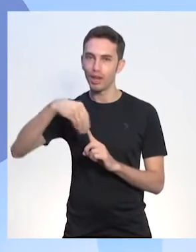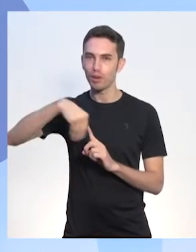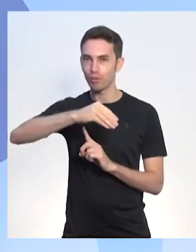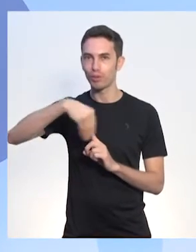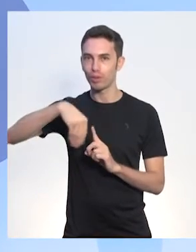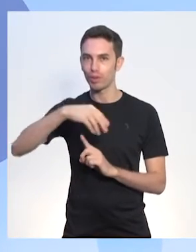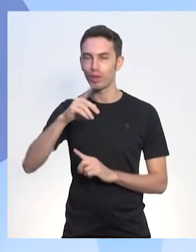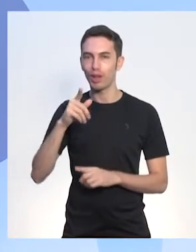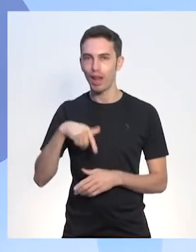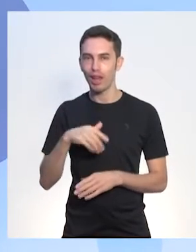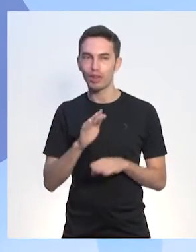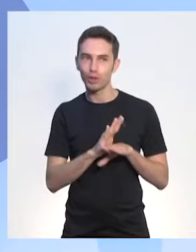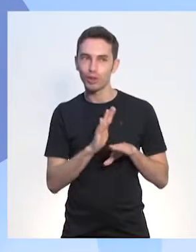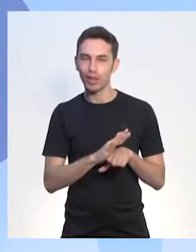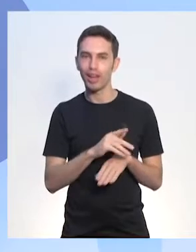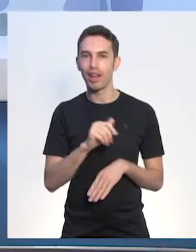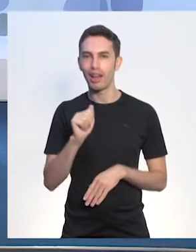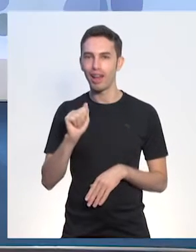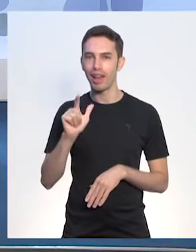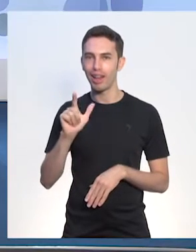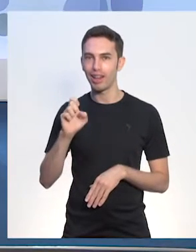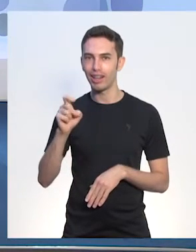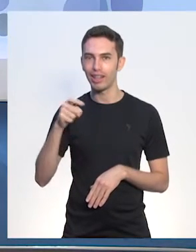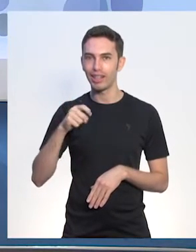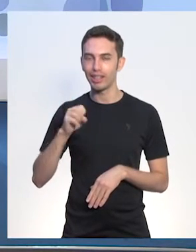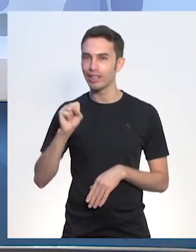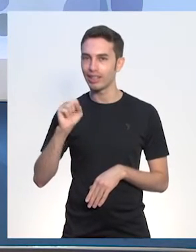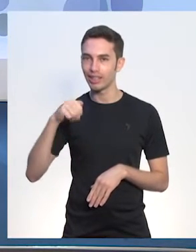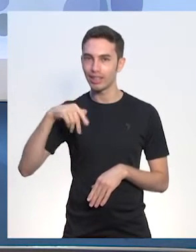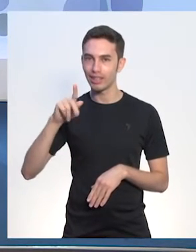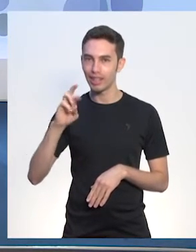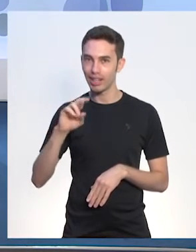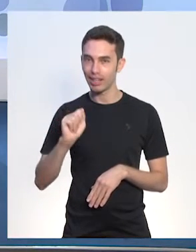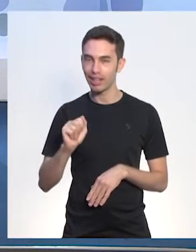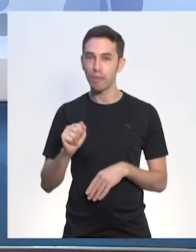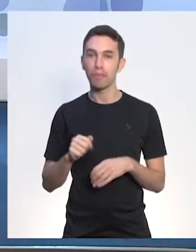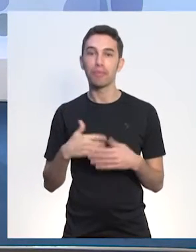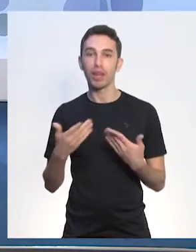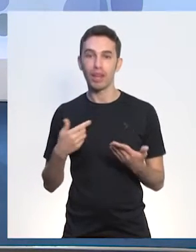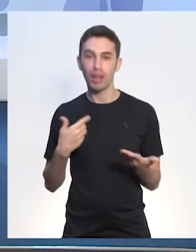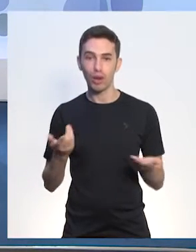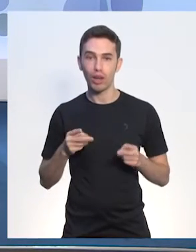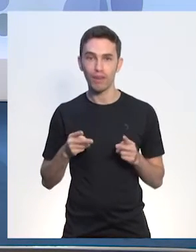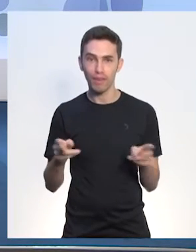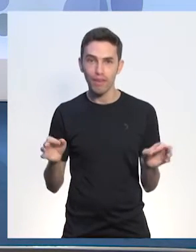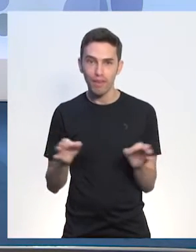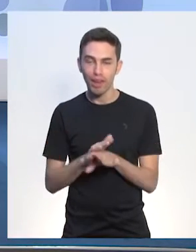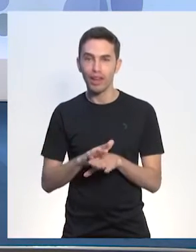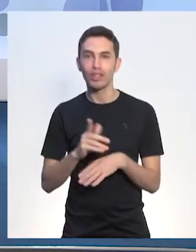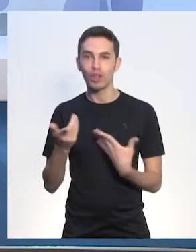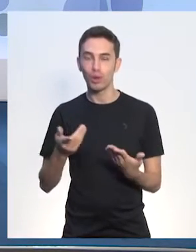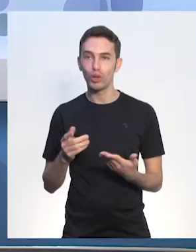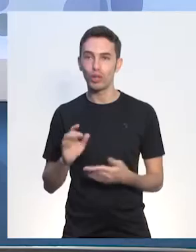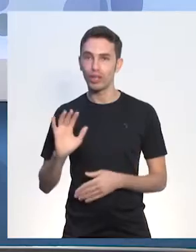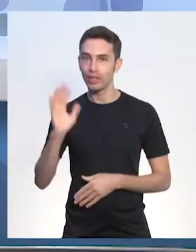hoje da professora Alessandra, retornando, né? E a gente fechando a sequência de atividades, né, Lê? Aula 6